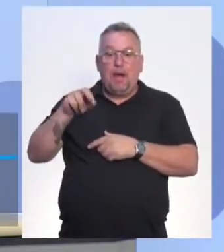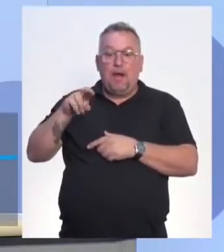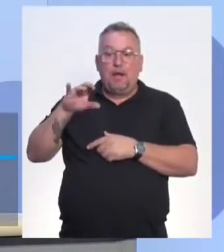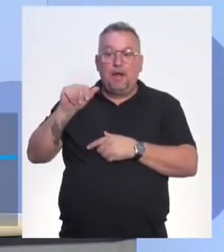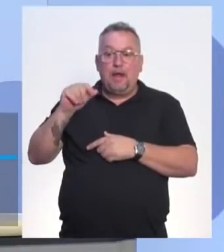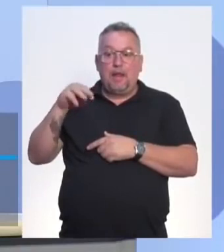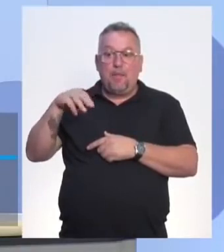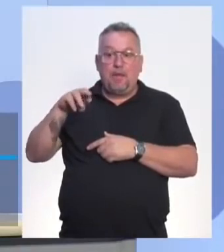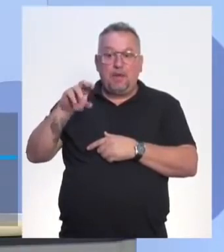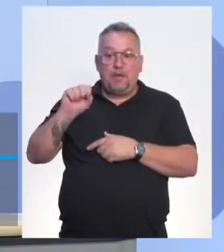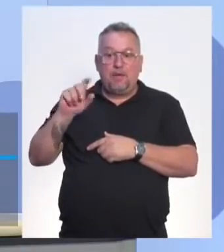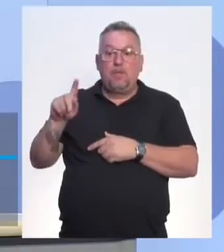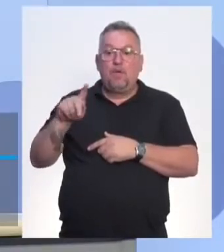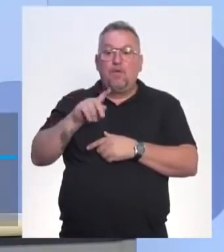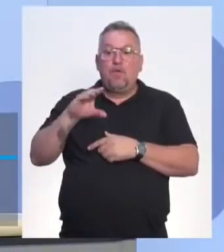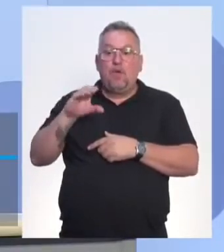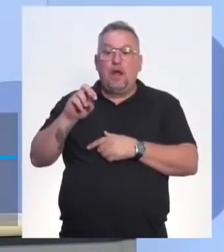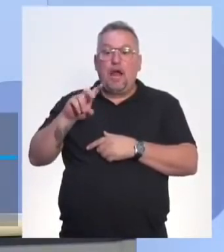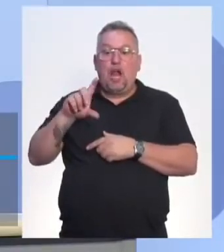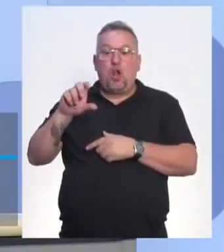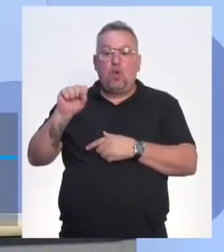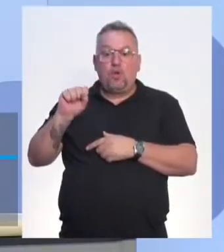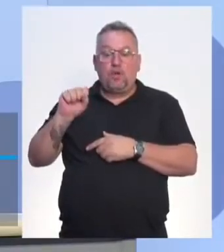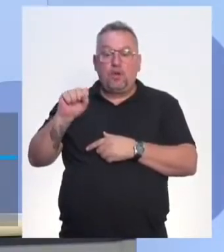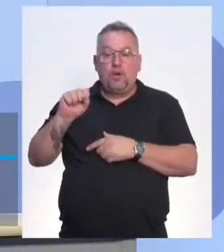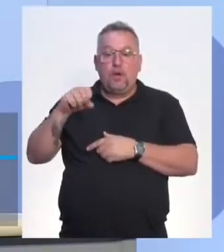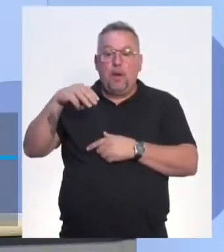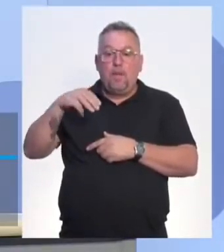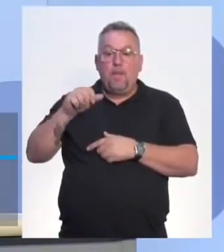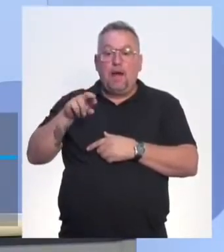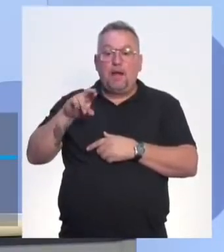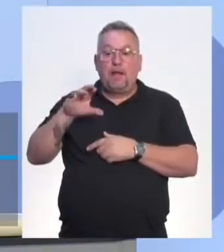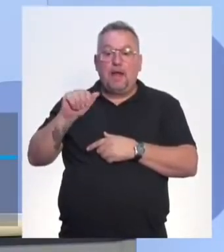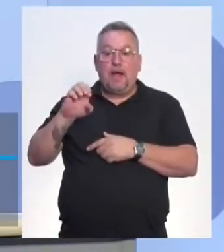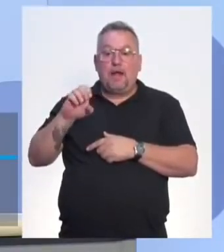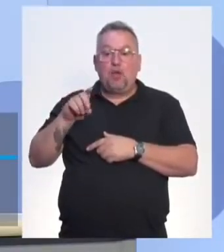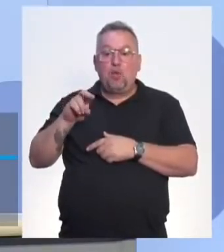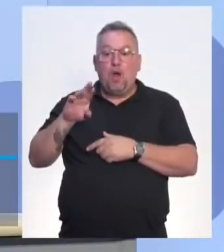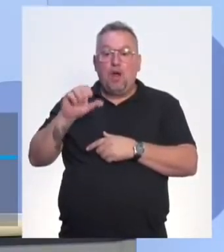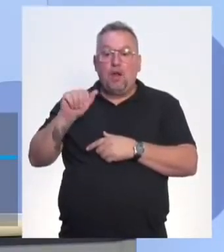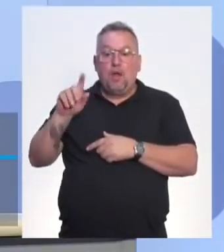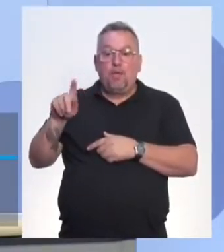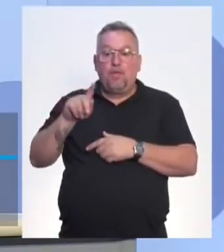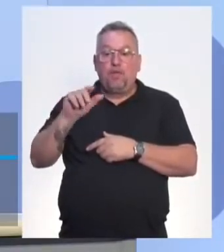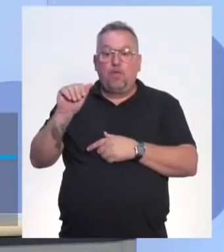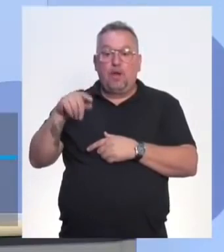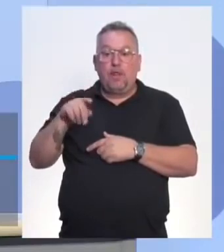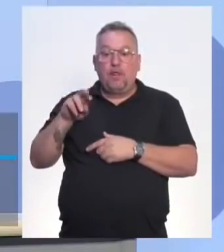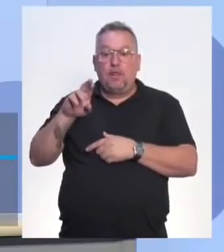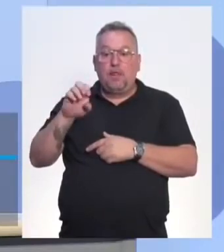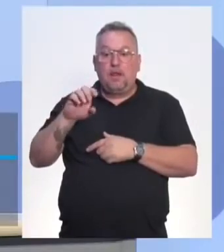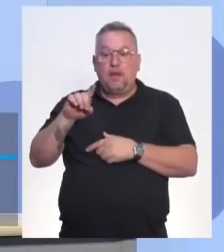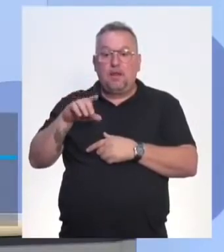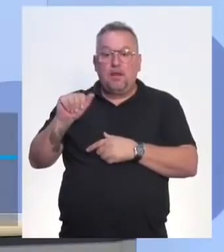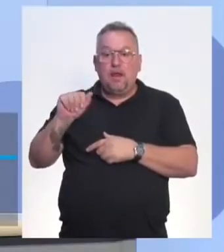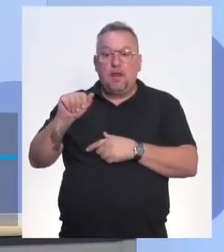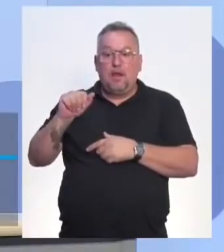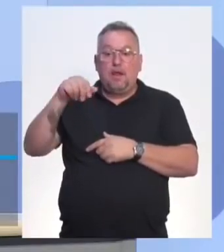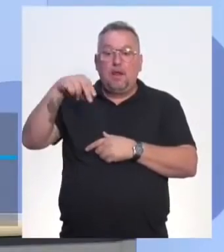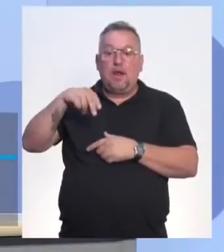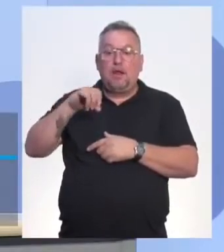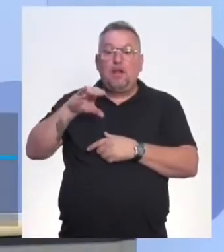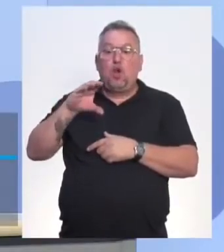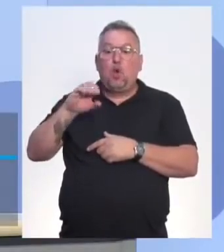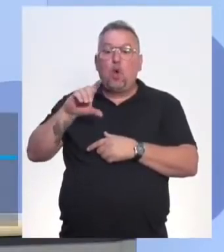Tamires, do professor Carlos, a aluna Maria Eduarda, da professora Andresa, e a aluna